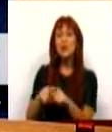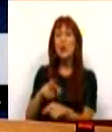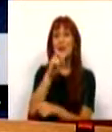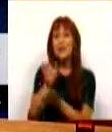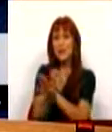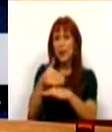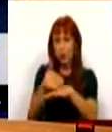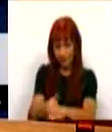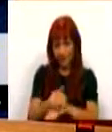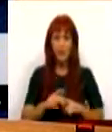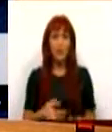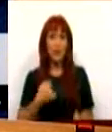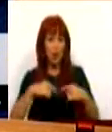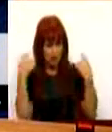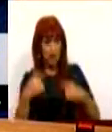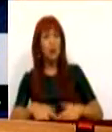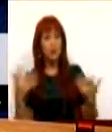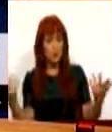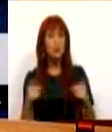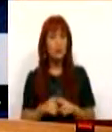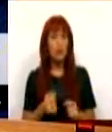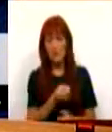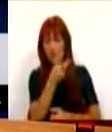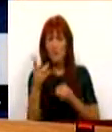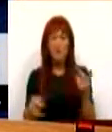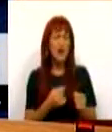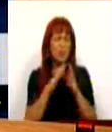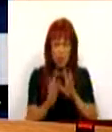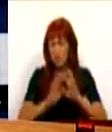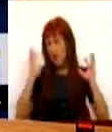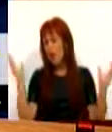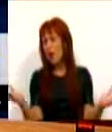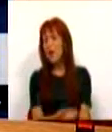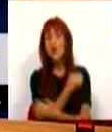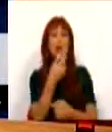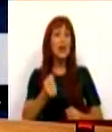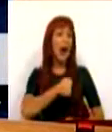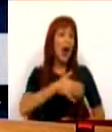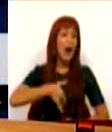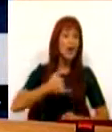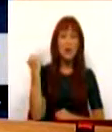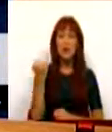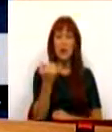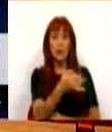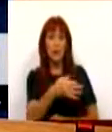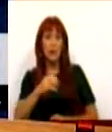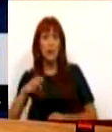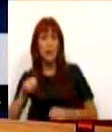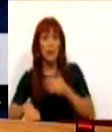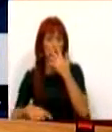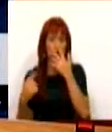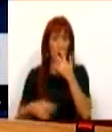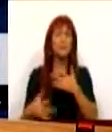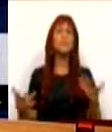setor. Nós temos um conjunto vastíssimo de misericórdias e de instituições particulares de solidariedade